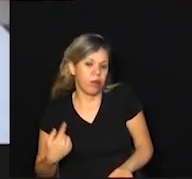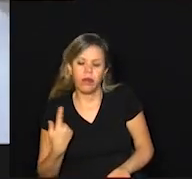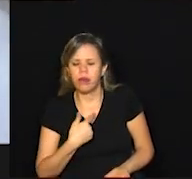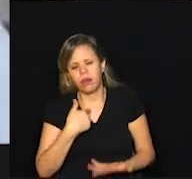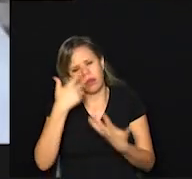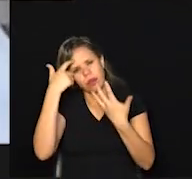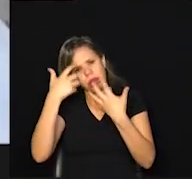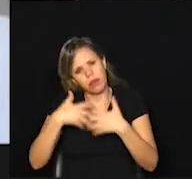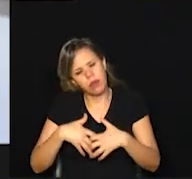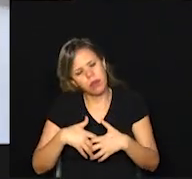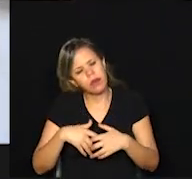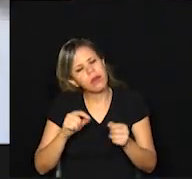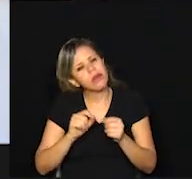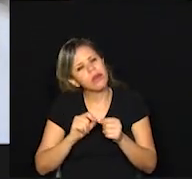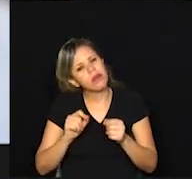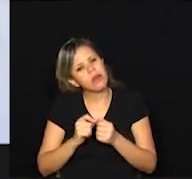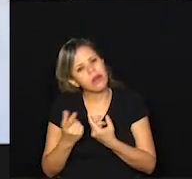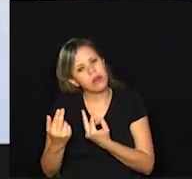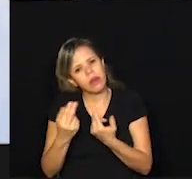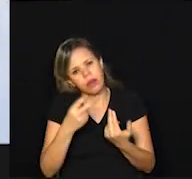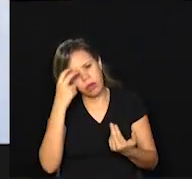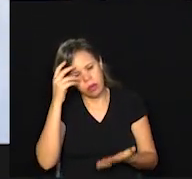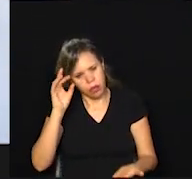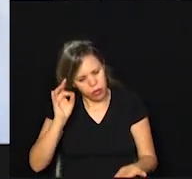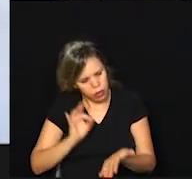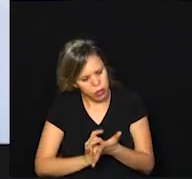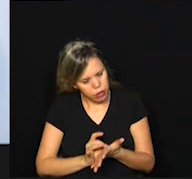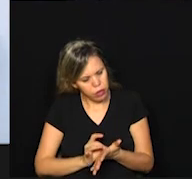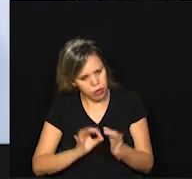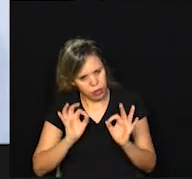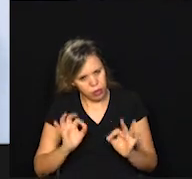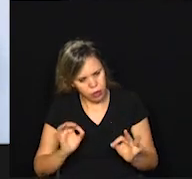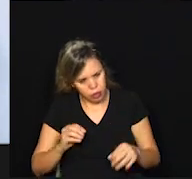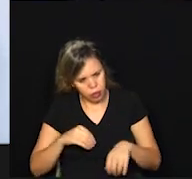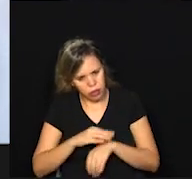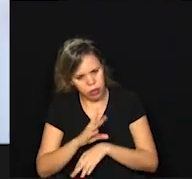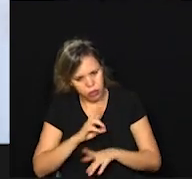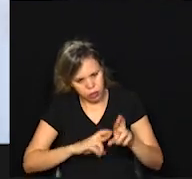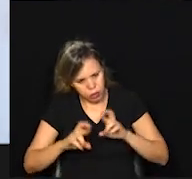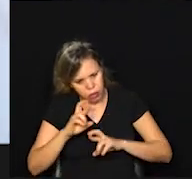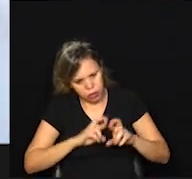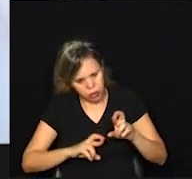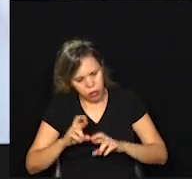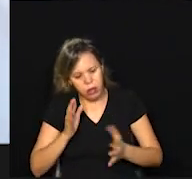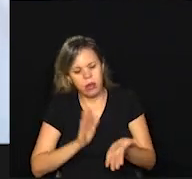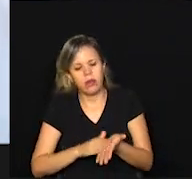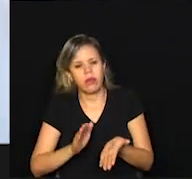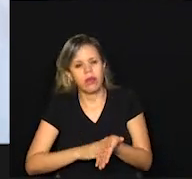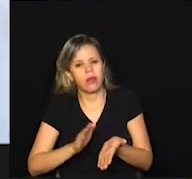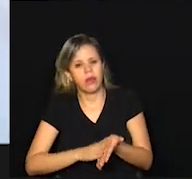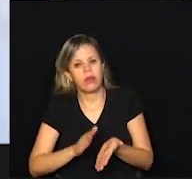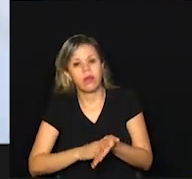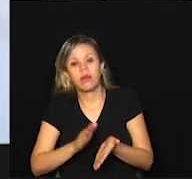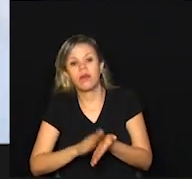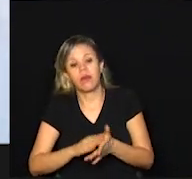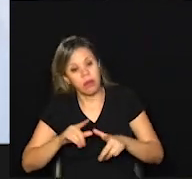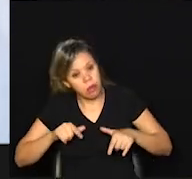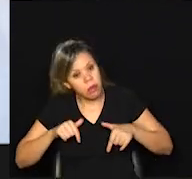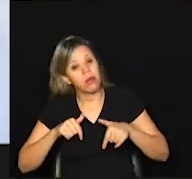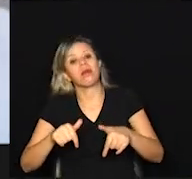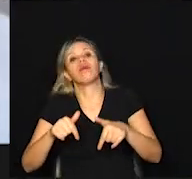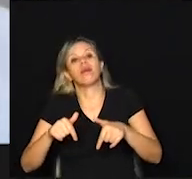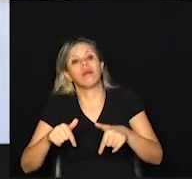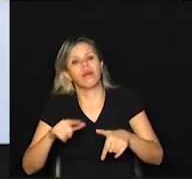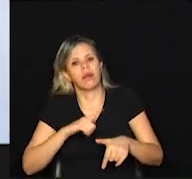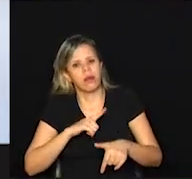tenho que pensar para que a gente possa ter uma cultura que ele eu possa ser fiscalizada cobrada e que a sensação possa